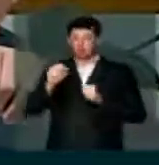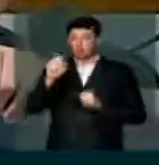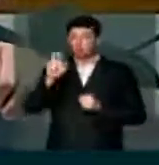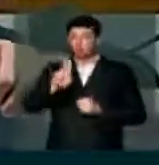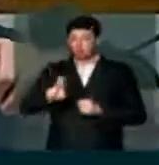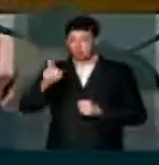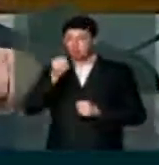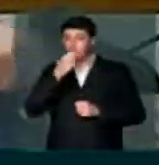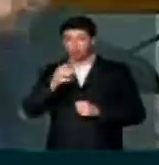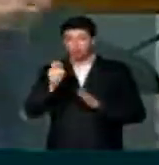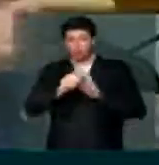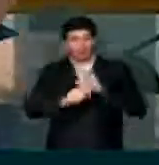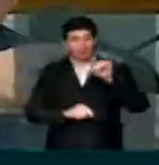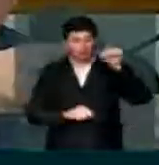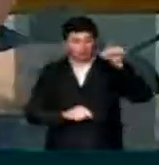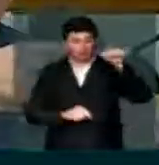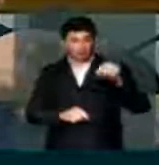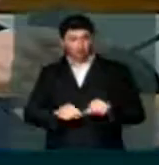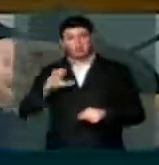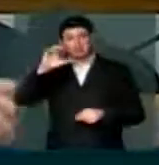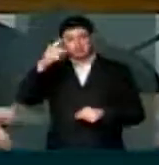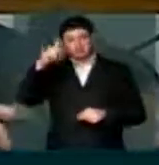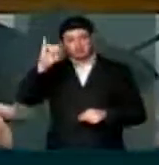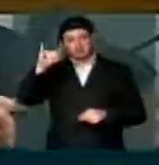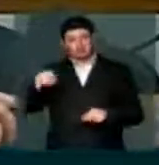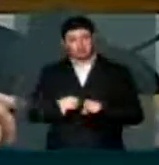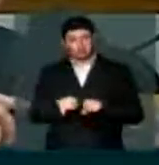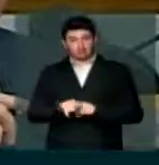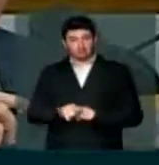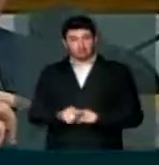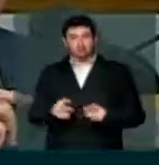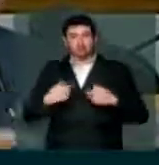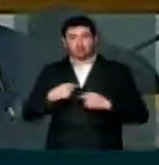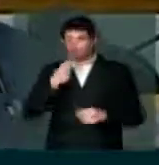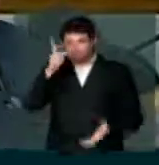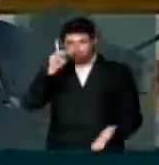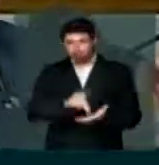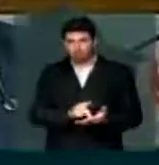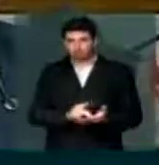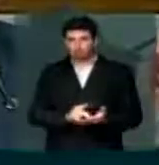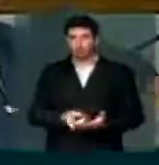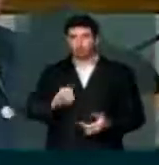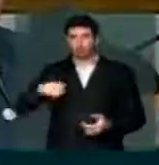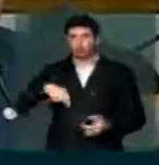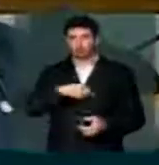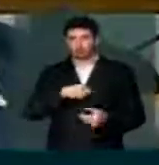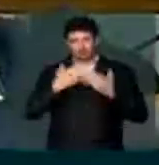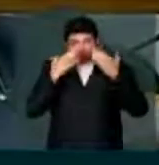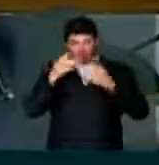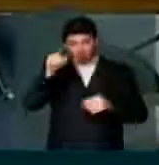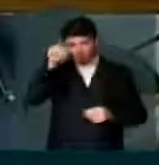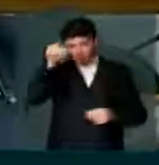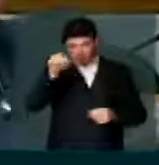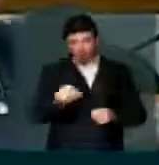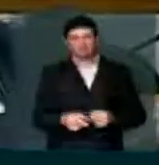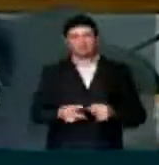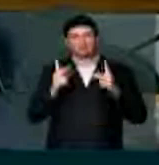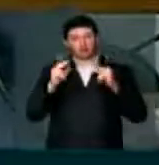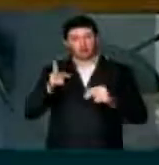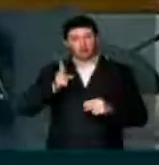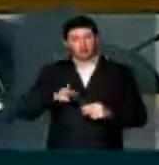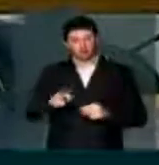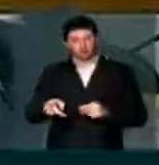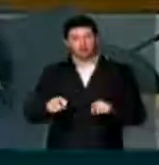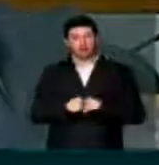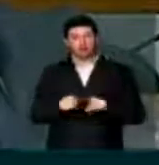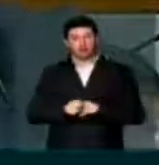ao relator e à própria CPMI. Sim. E eu quero afirmar, nós estamos diante da continuidade